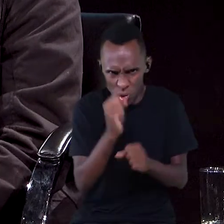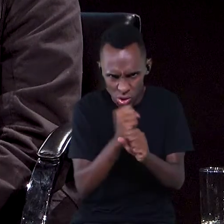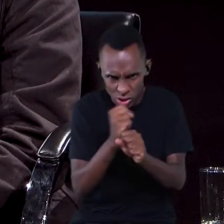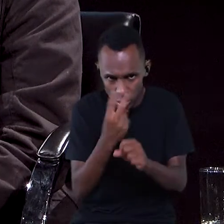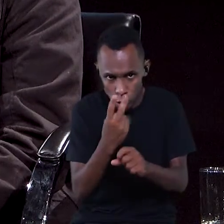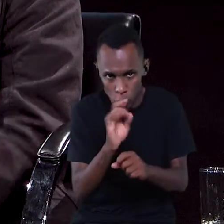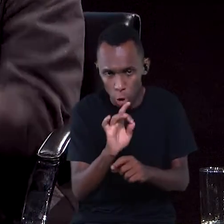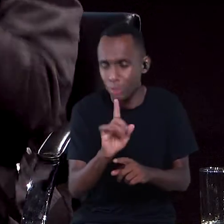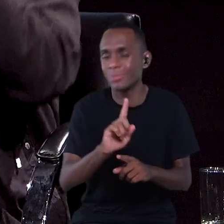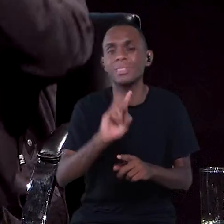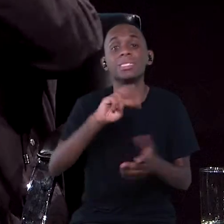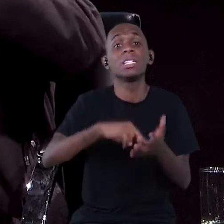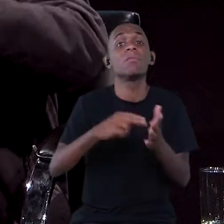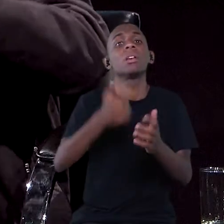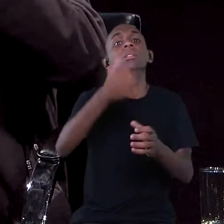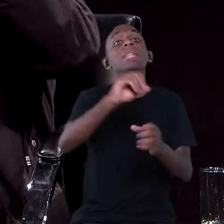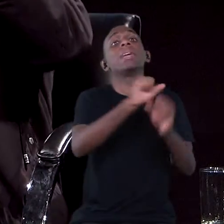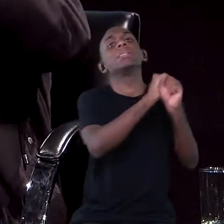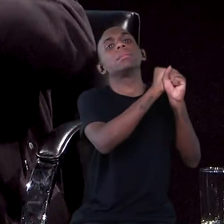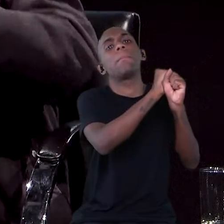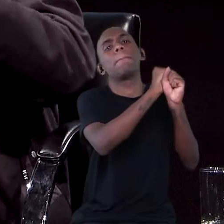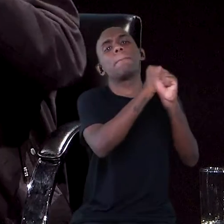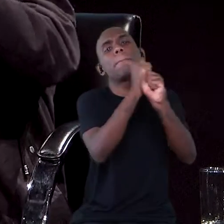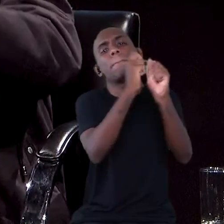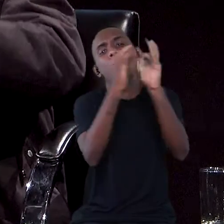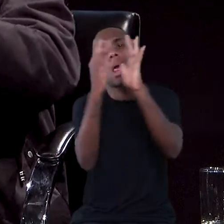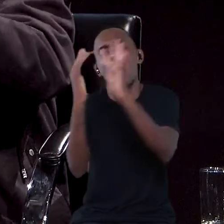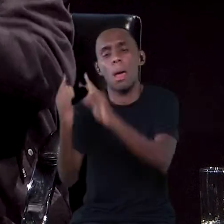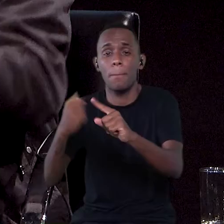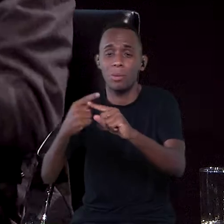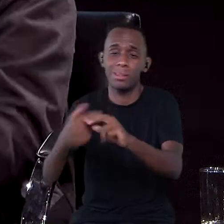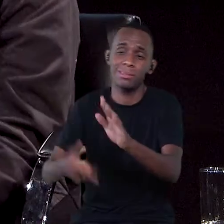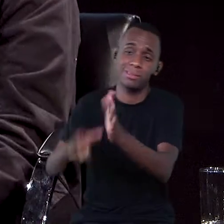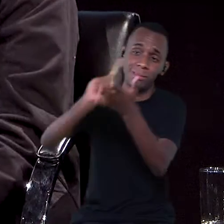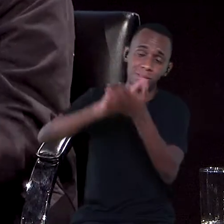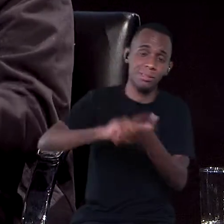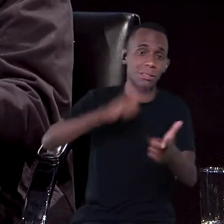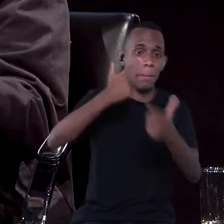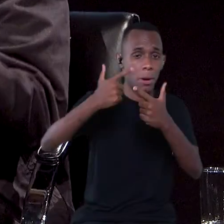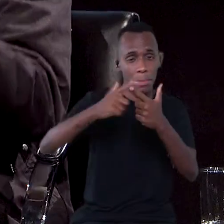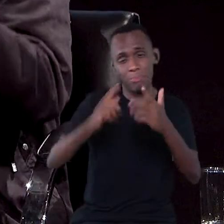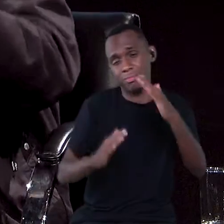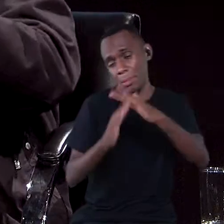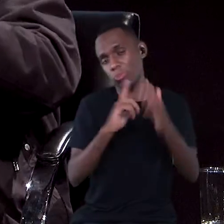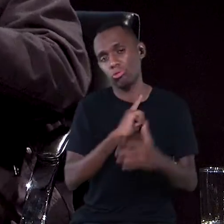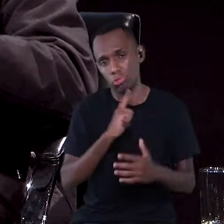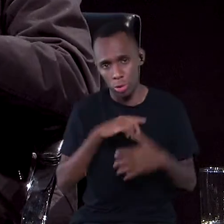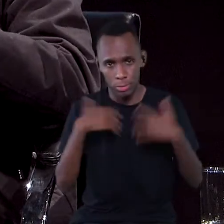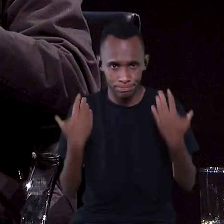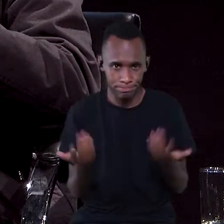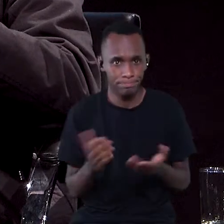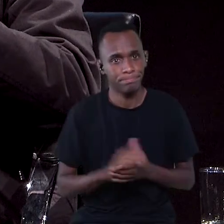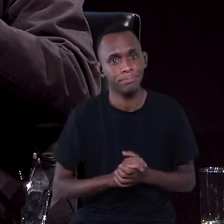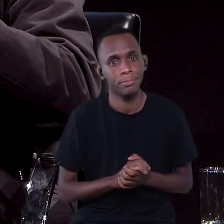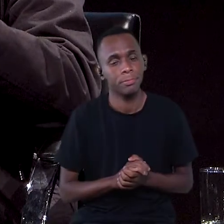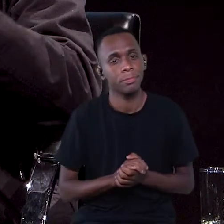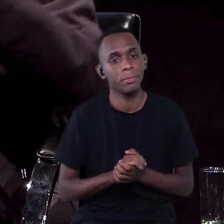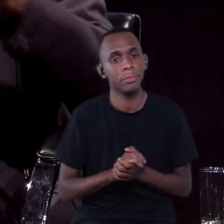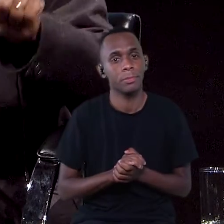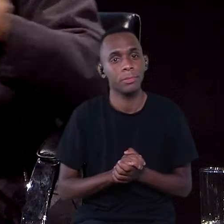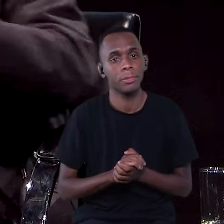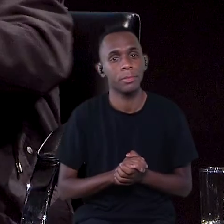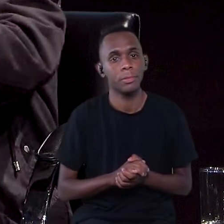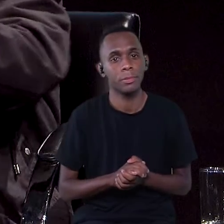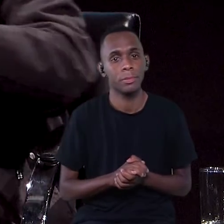menos. Isso somado a uma precariedade histórica, estrutural, que já estava lá. Pois bem, nesse momento, a